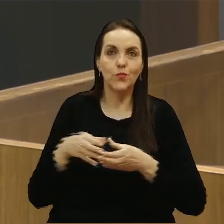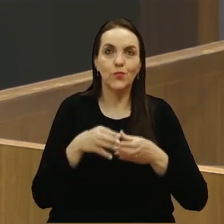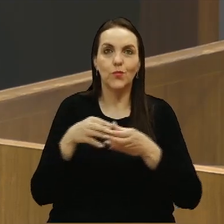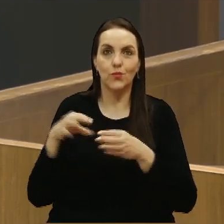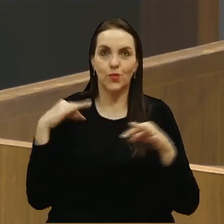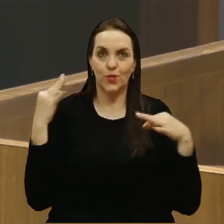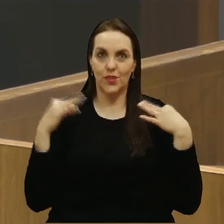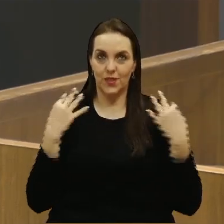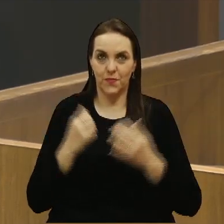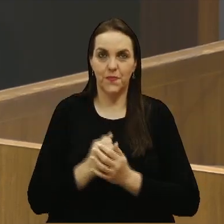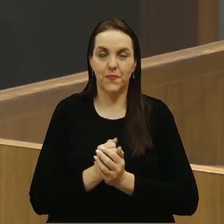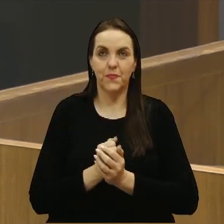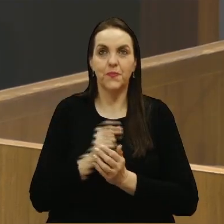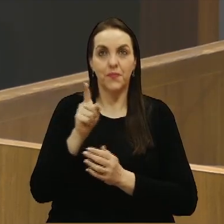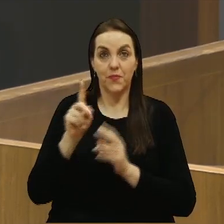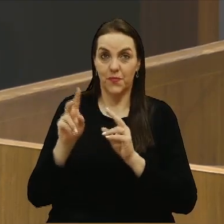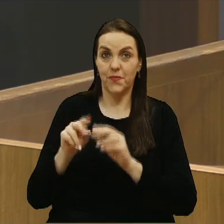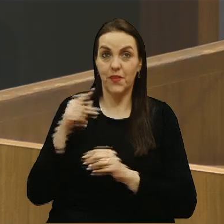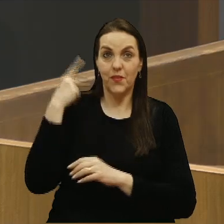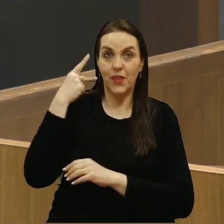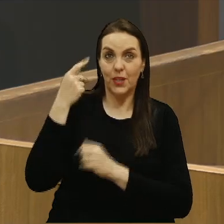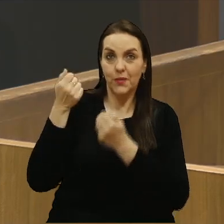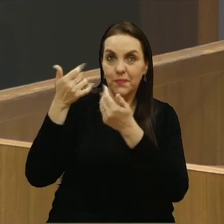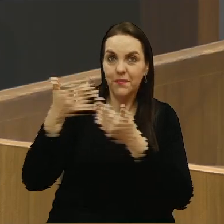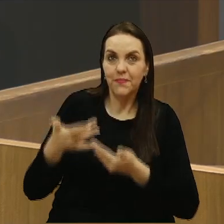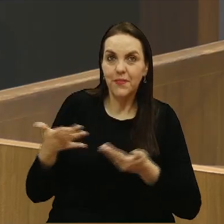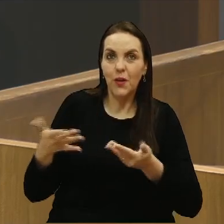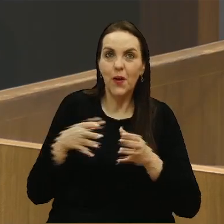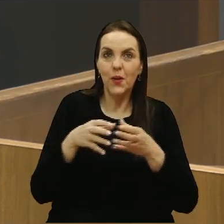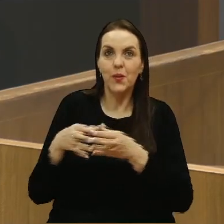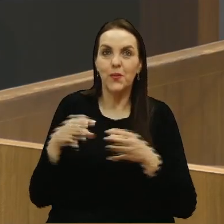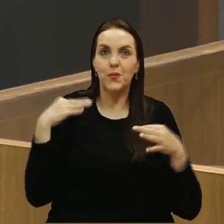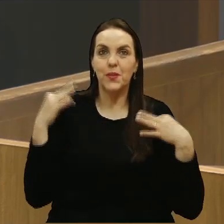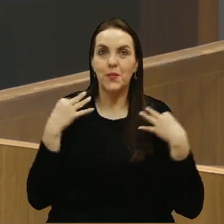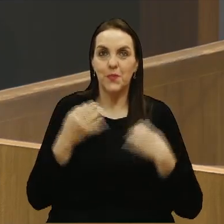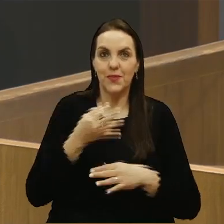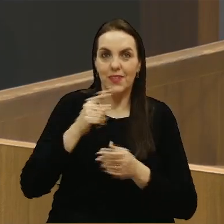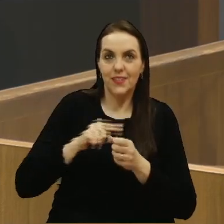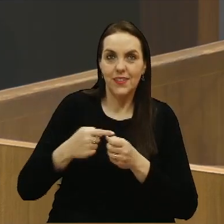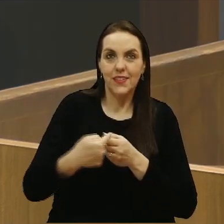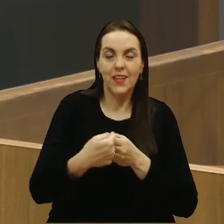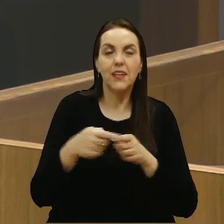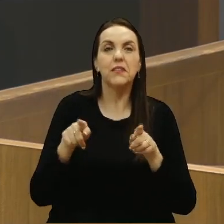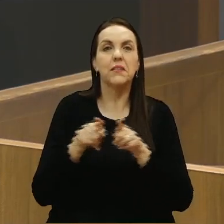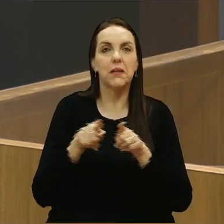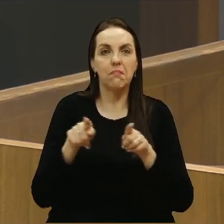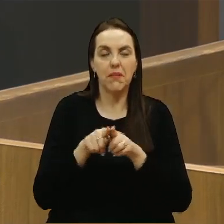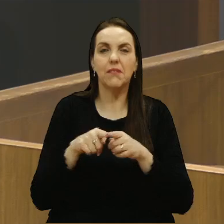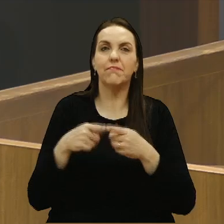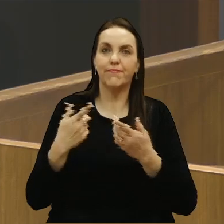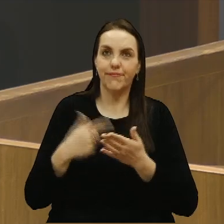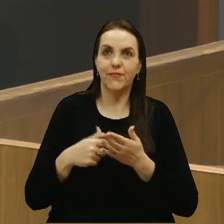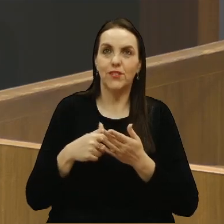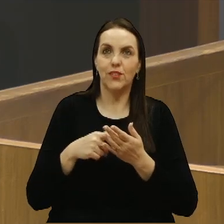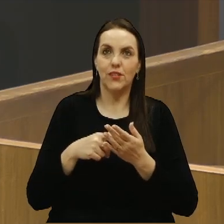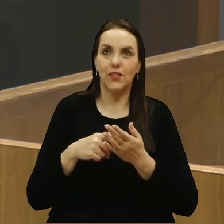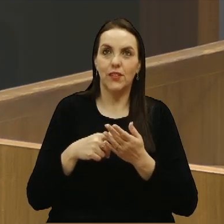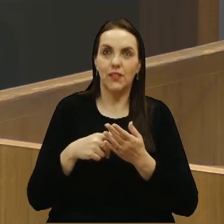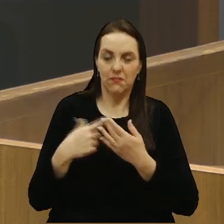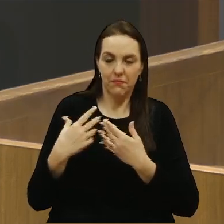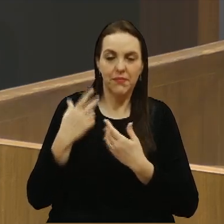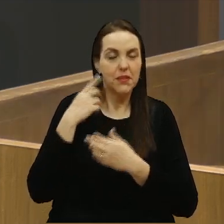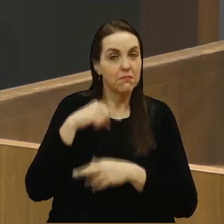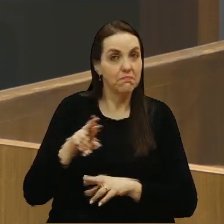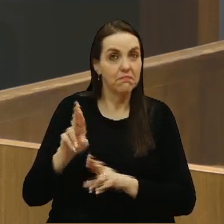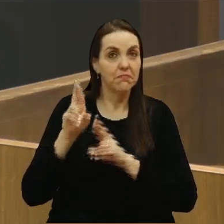de comentar sobre o turismo, né, da nossa cidade, e nós também estamos apostando muito no enoturismo.